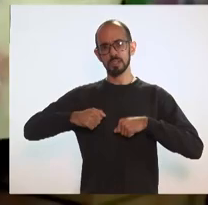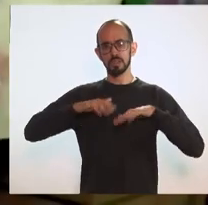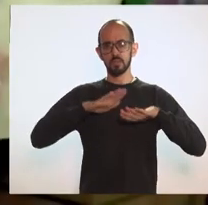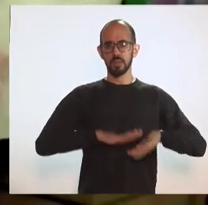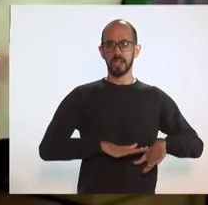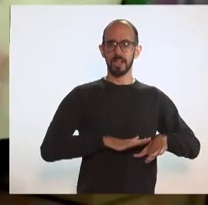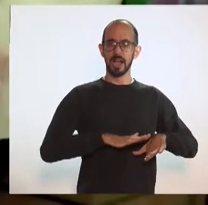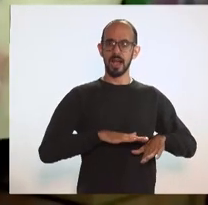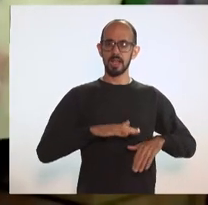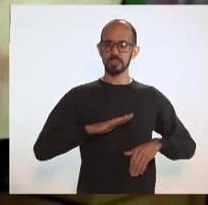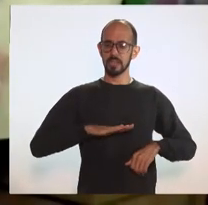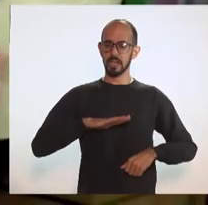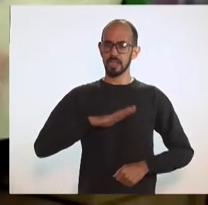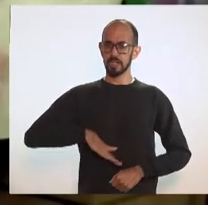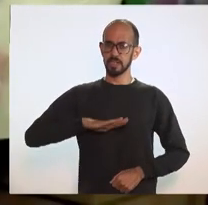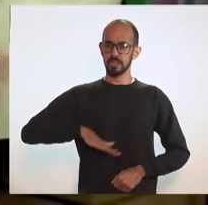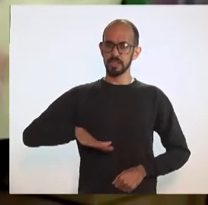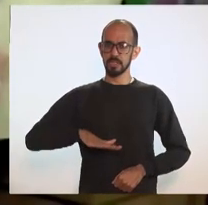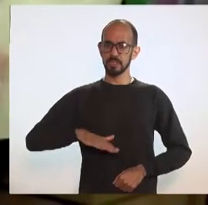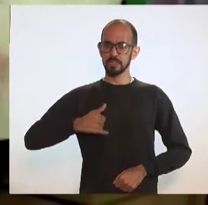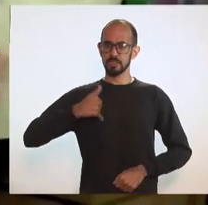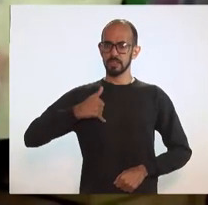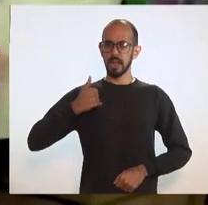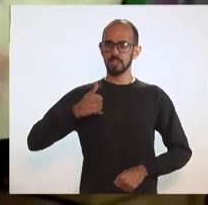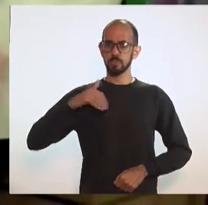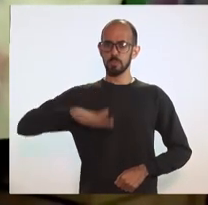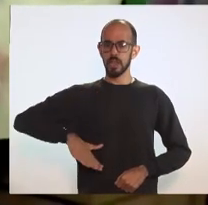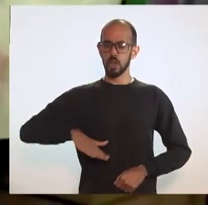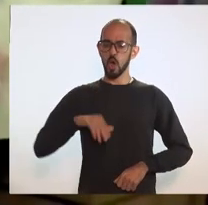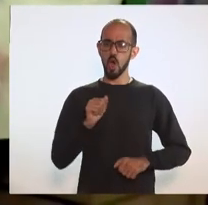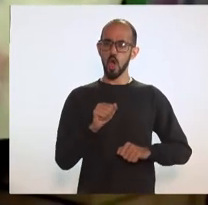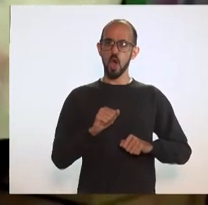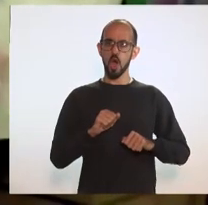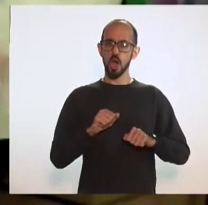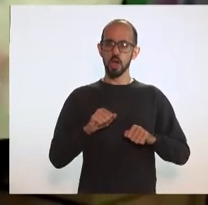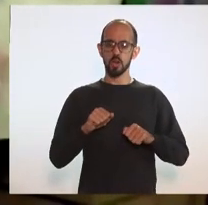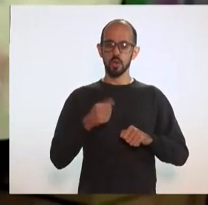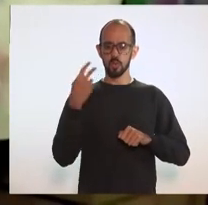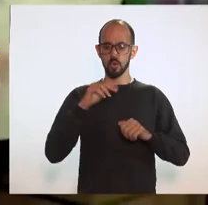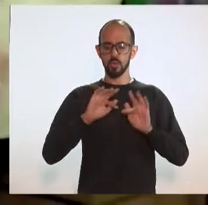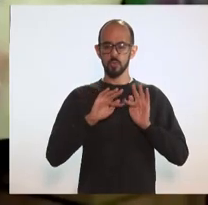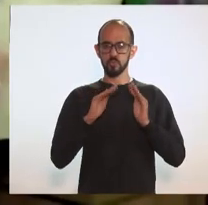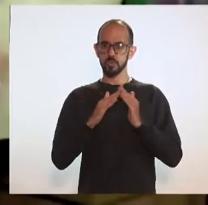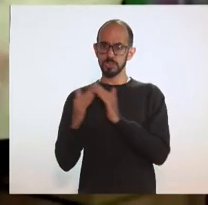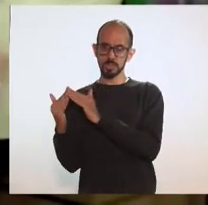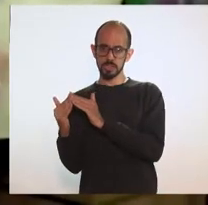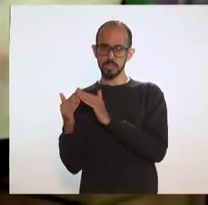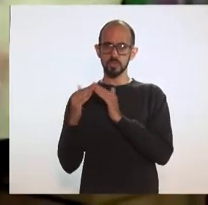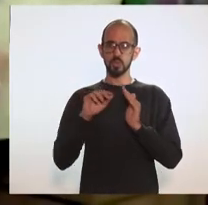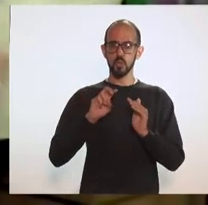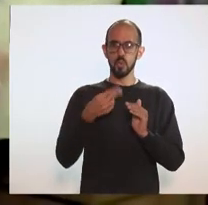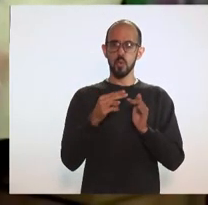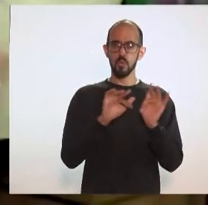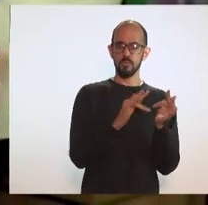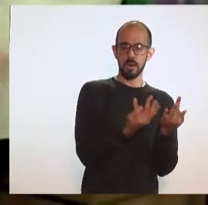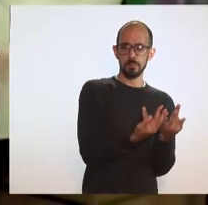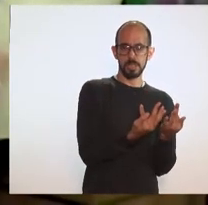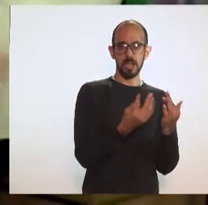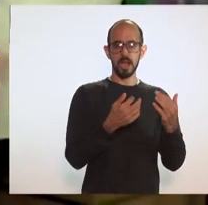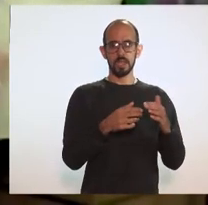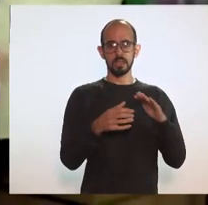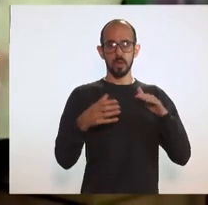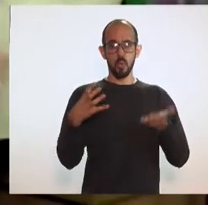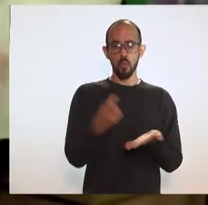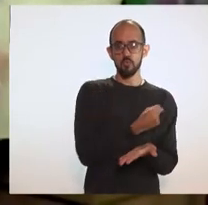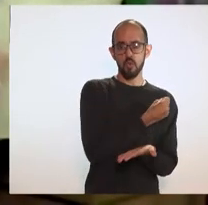filhas de menor por pessoas do seu círculo de convivência mas que eu invés de protegê-la estão roubando a sua